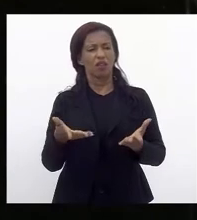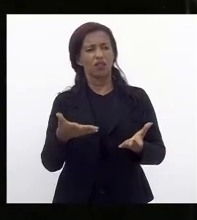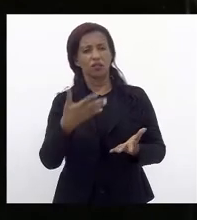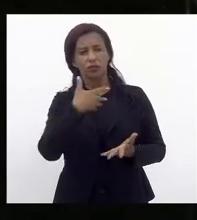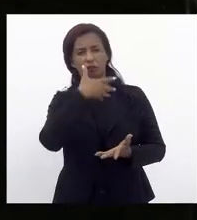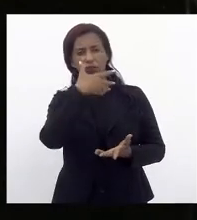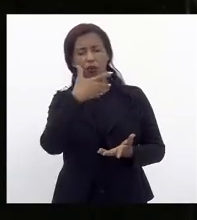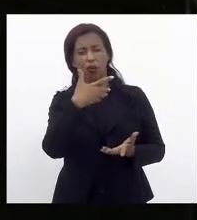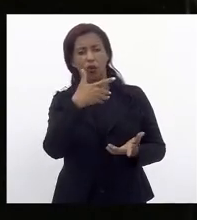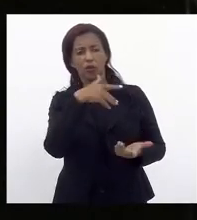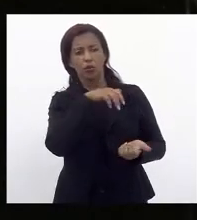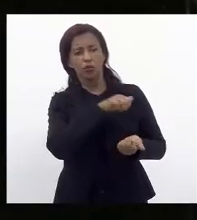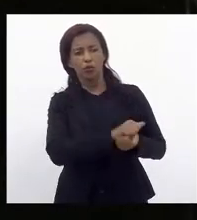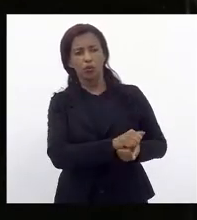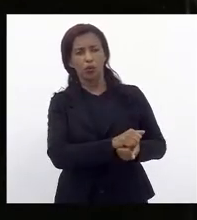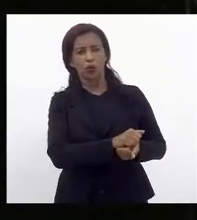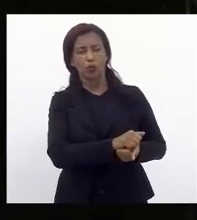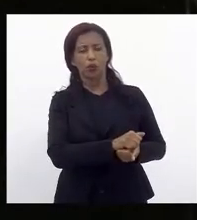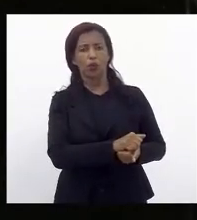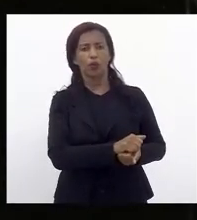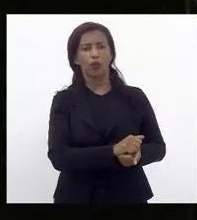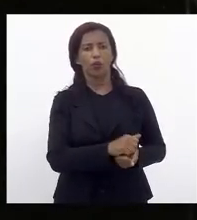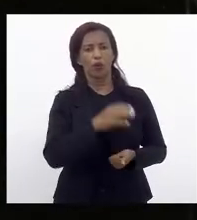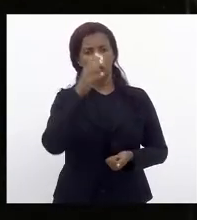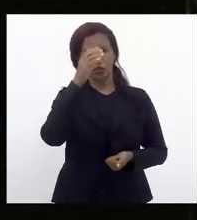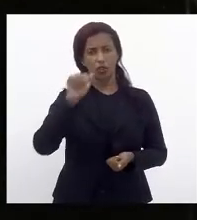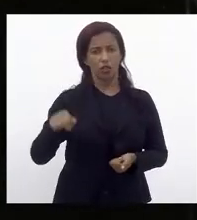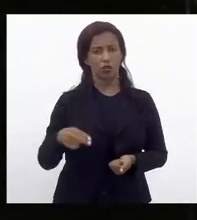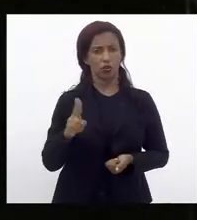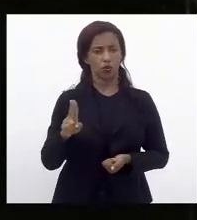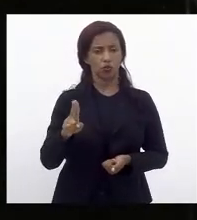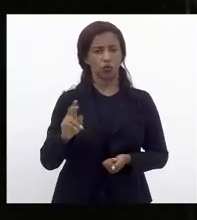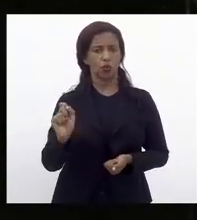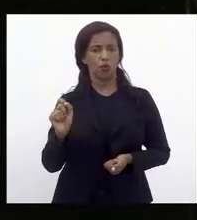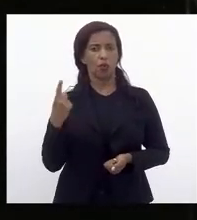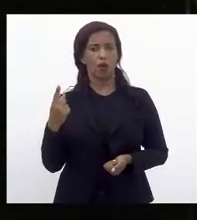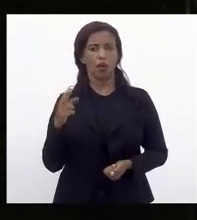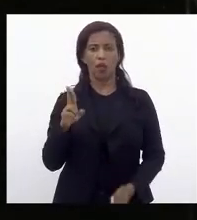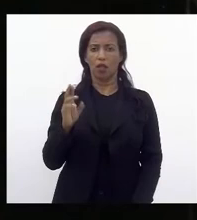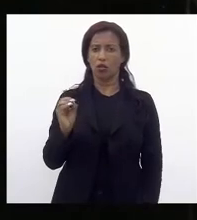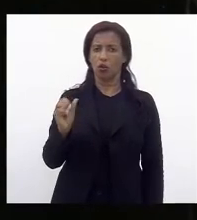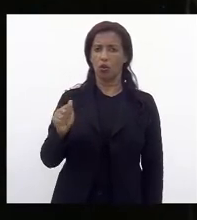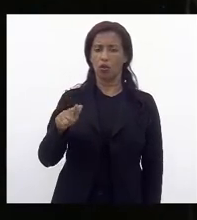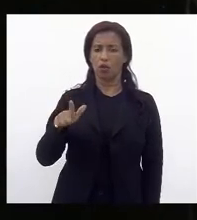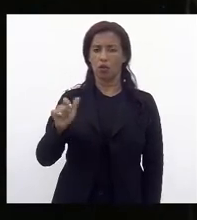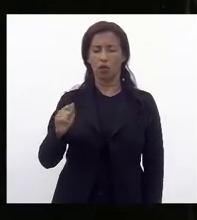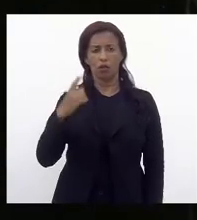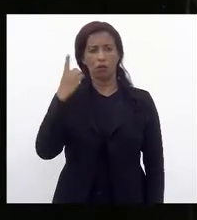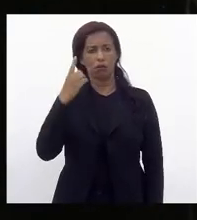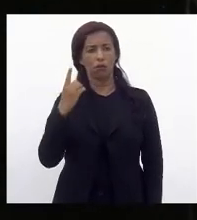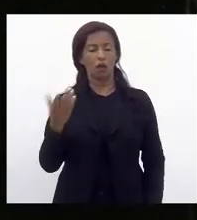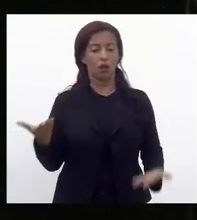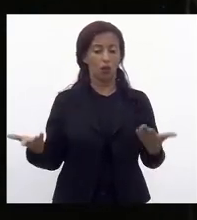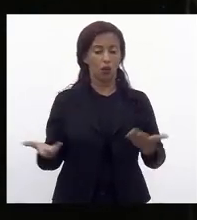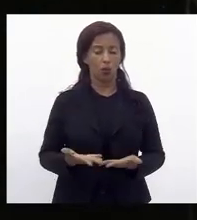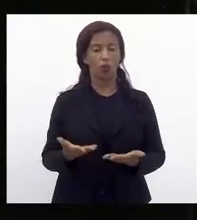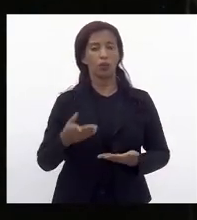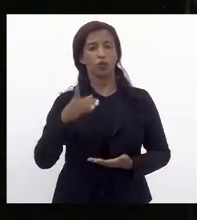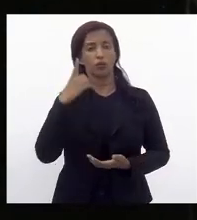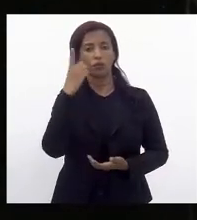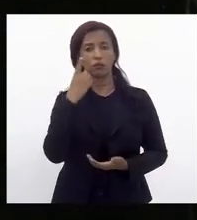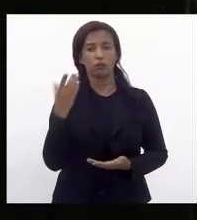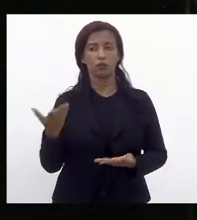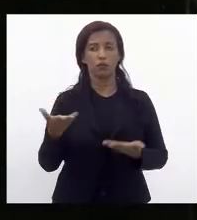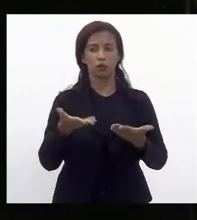com a deputada Tia Ju, com a ex-deputada estadual Rosângela Gomes, com as atuais deputadas